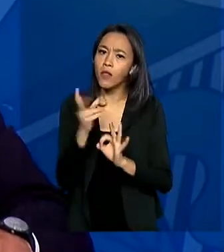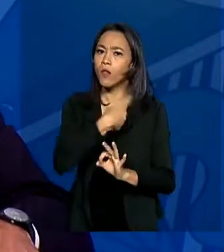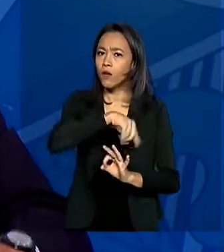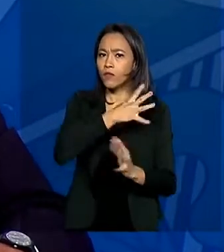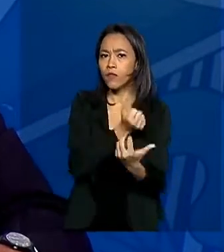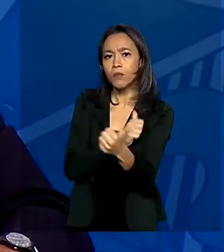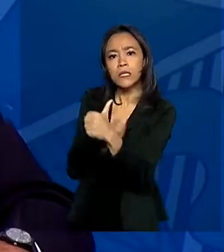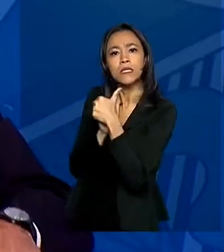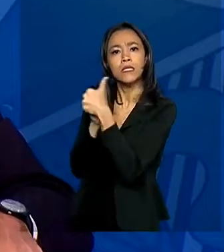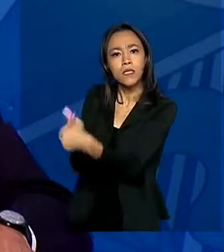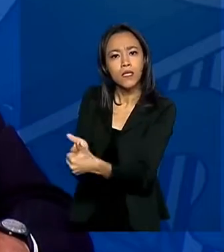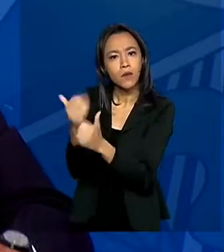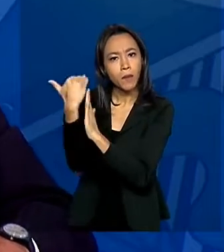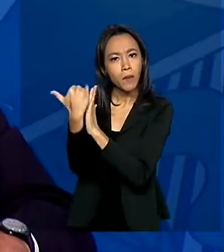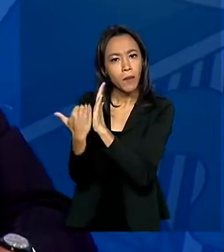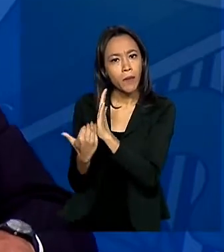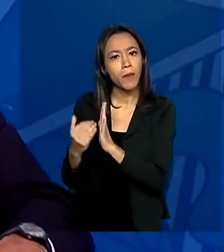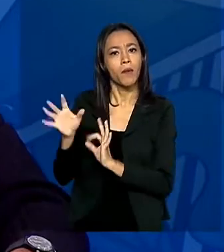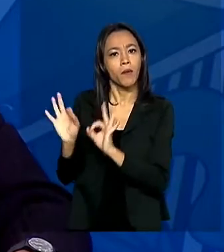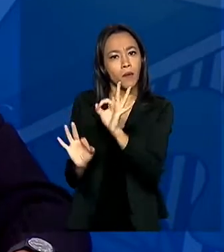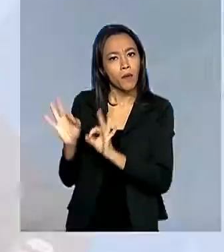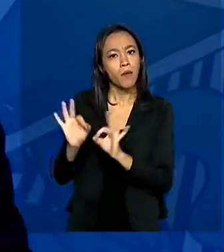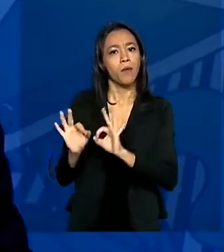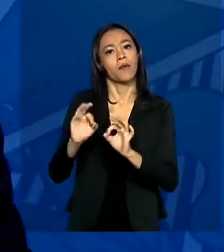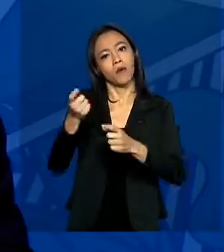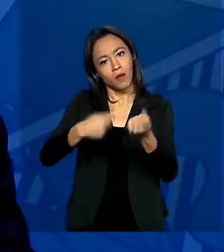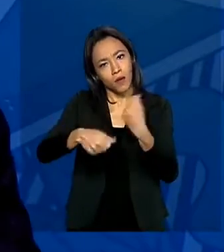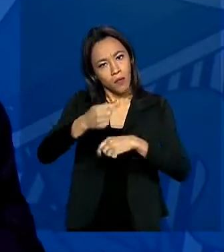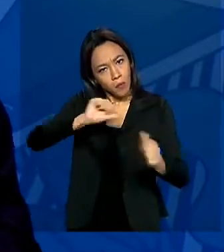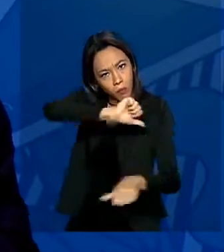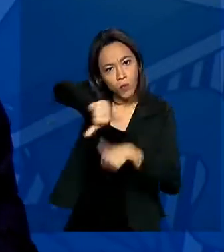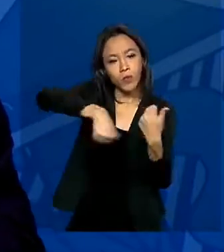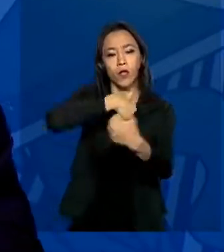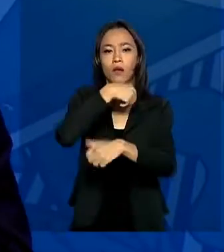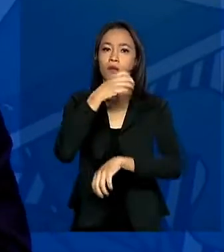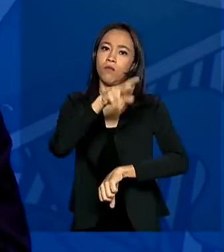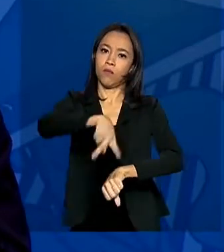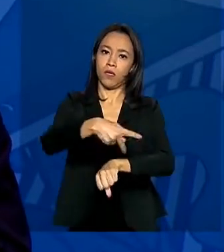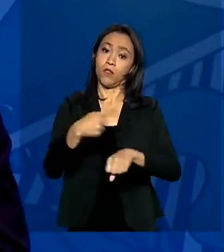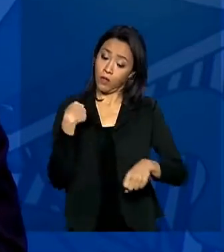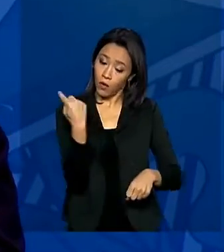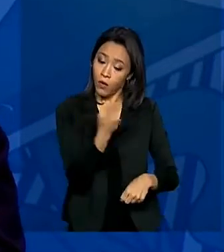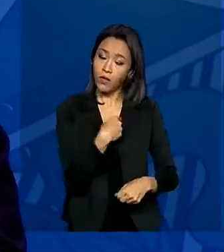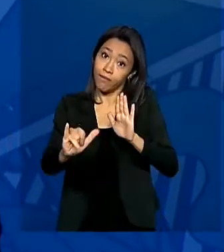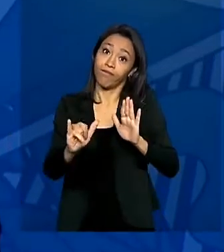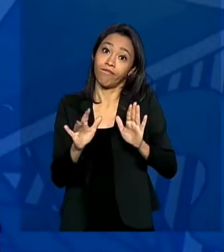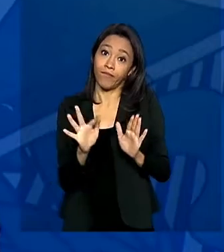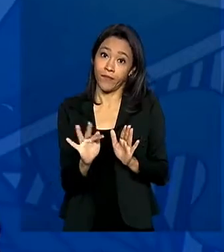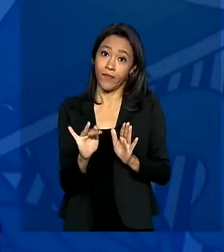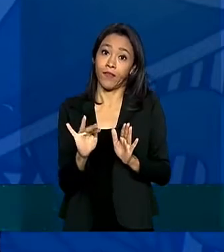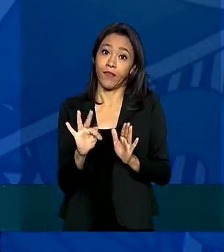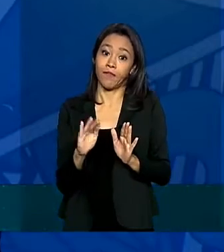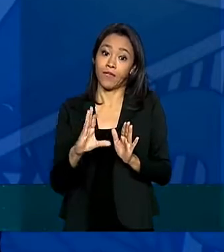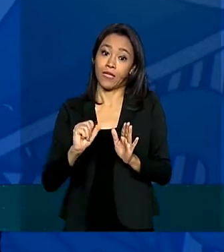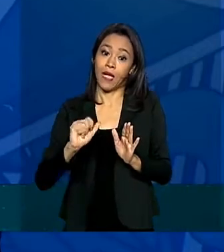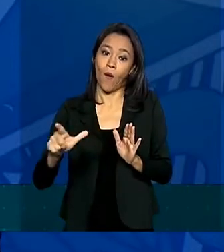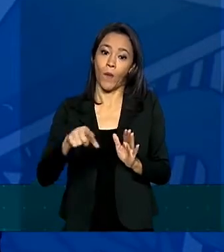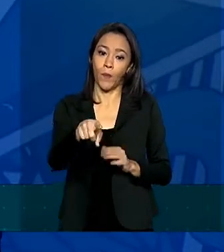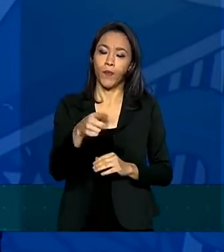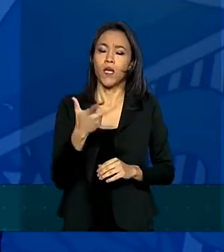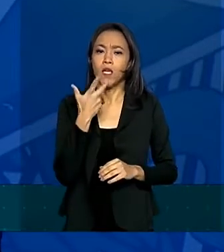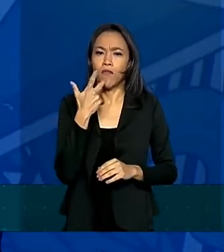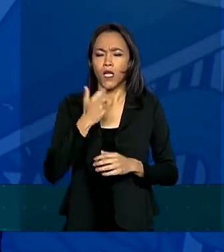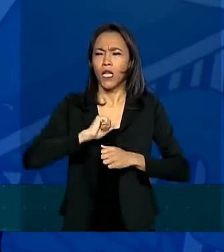medida, anunciada por Bolsonaro esta semana, faz parte do plano de redução de subsídios para promover o